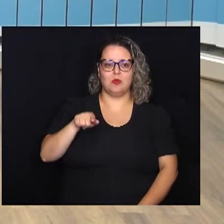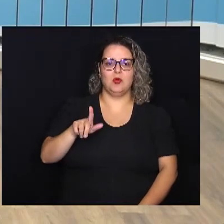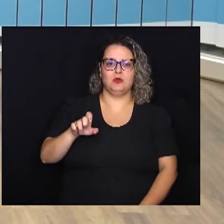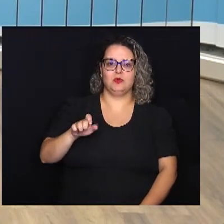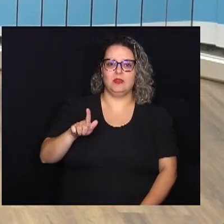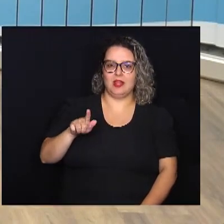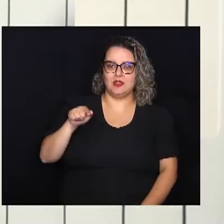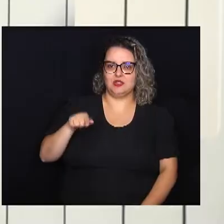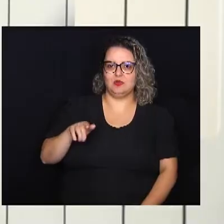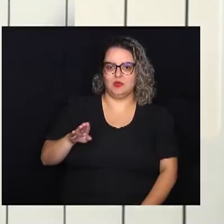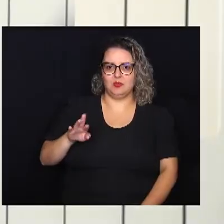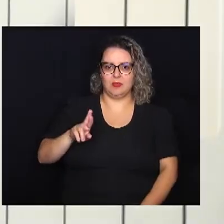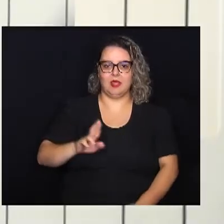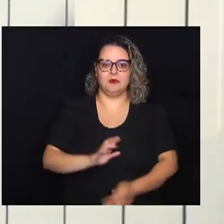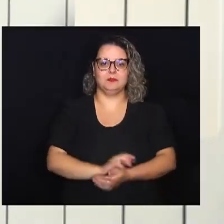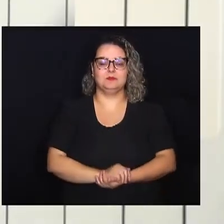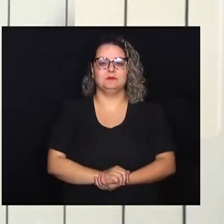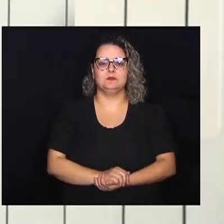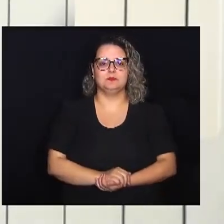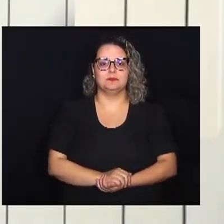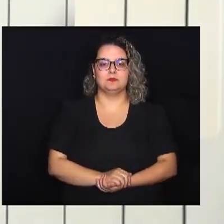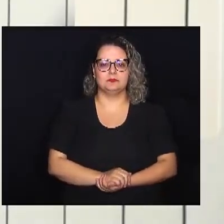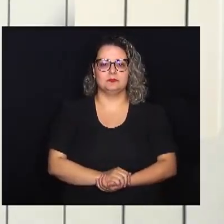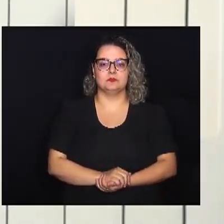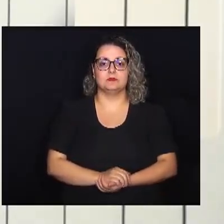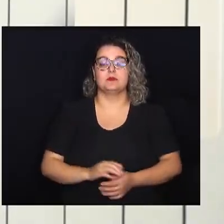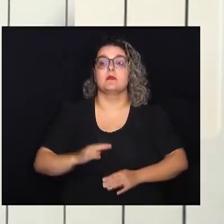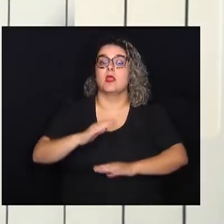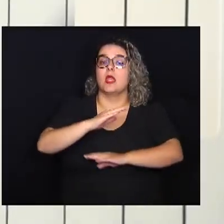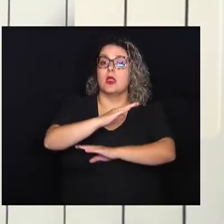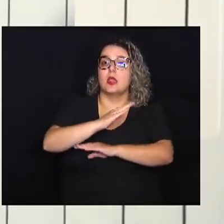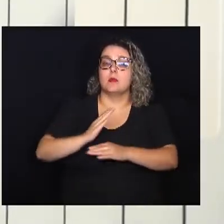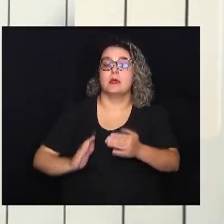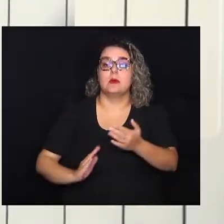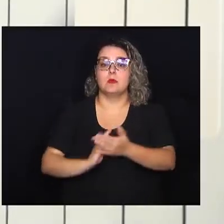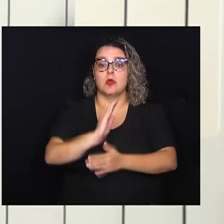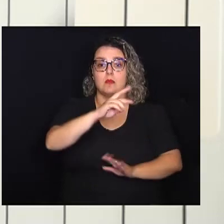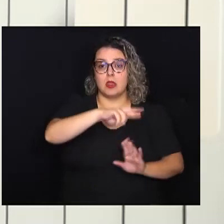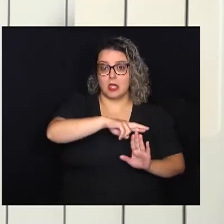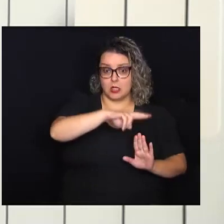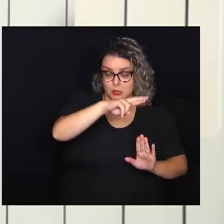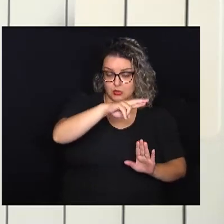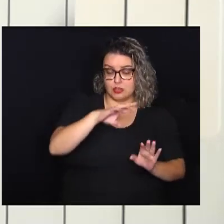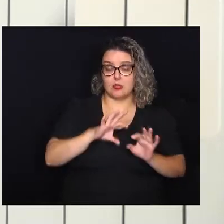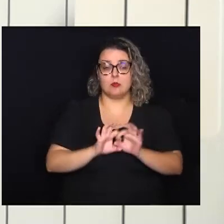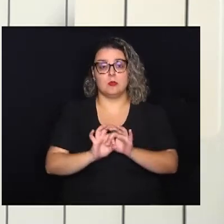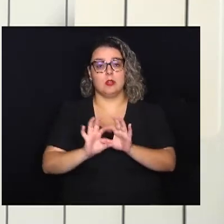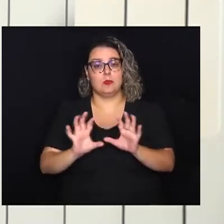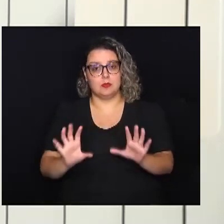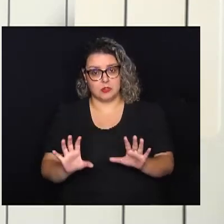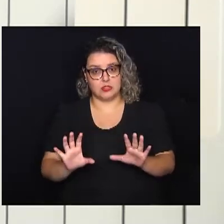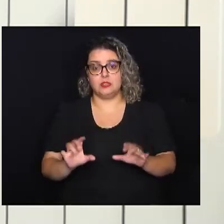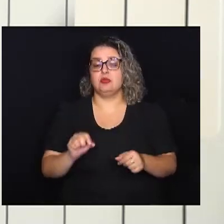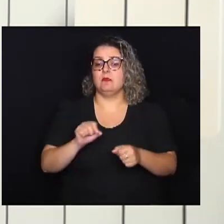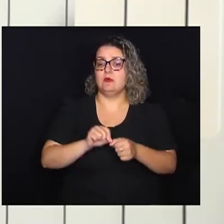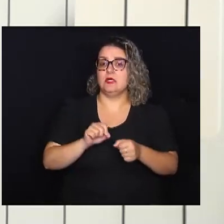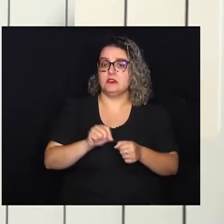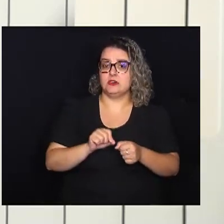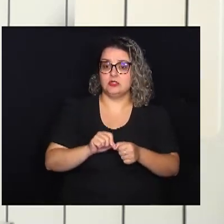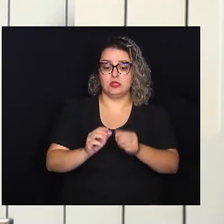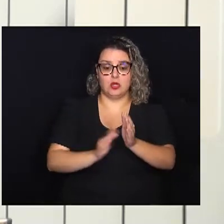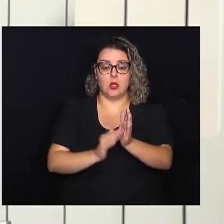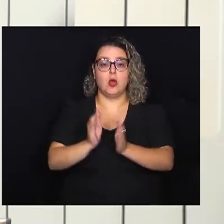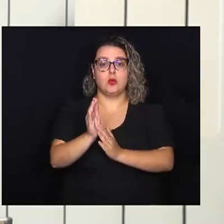www.campinas.sp.leje.br Câmara aprova resolução que vai permitir a realização de concurso